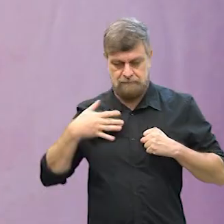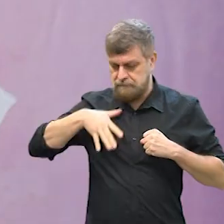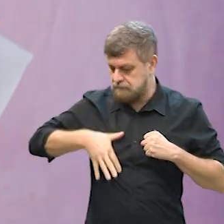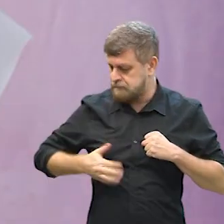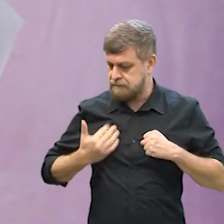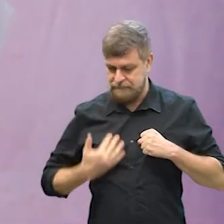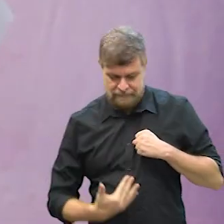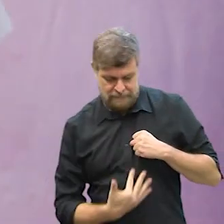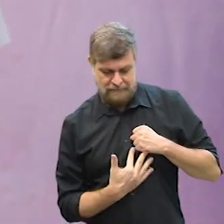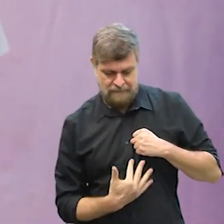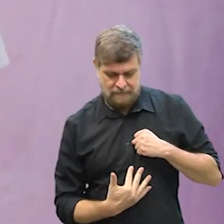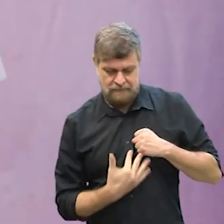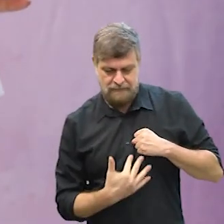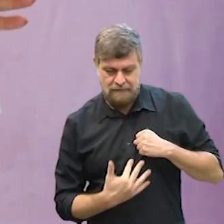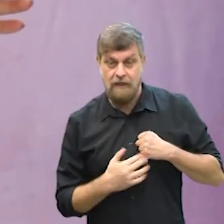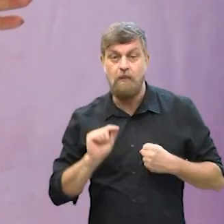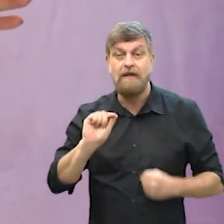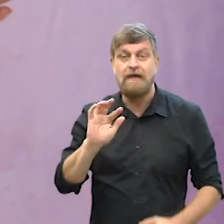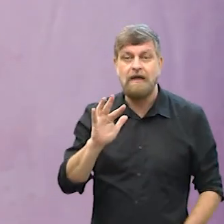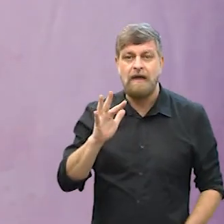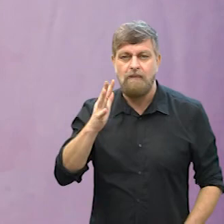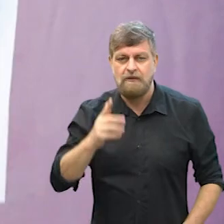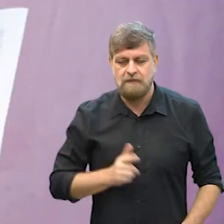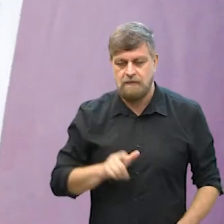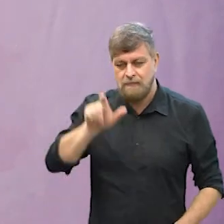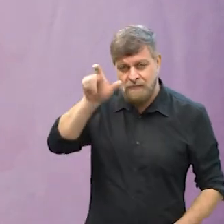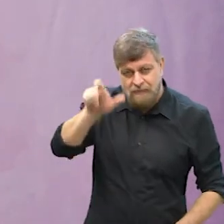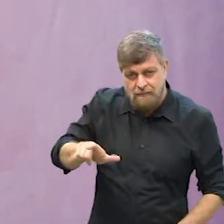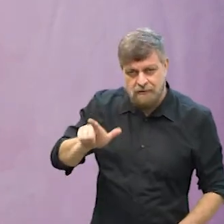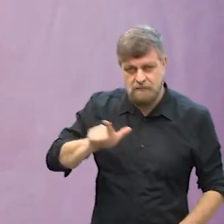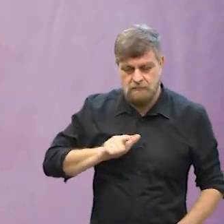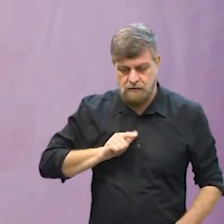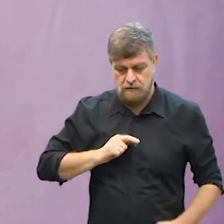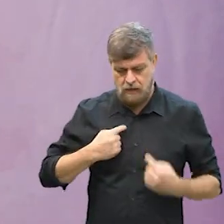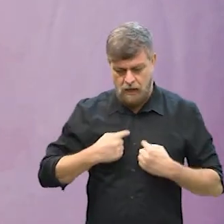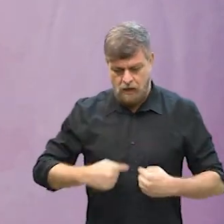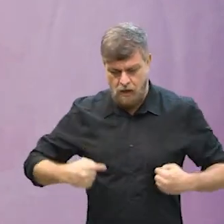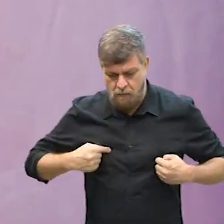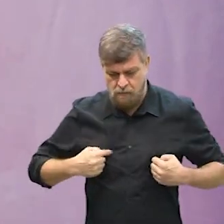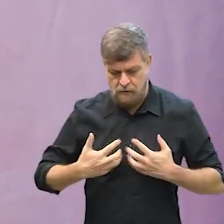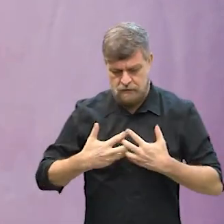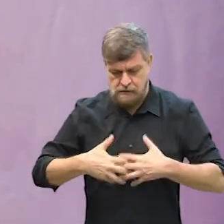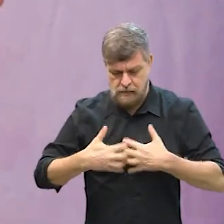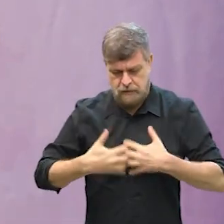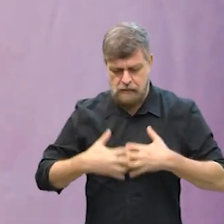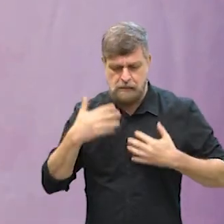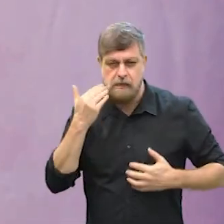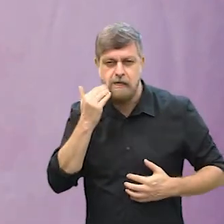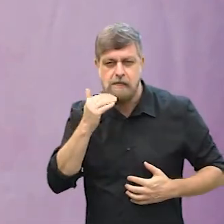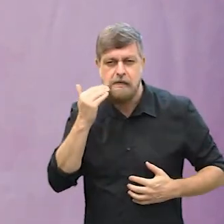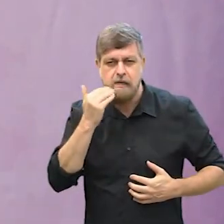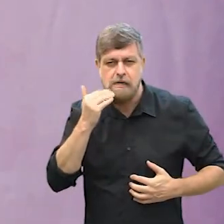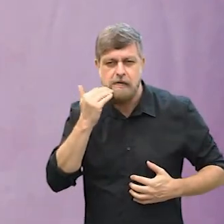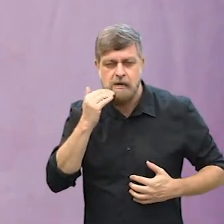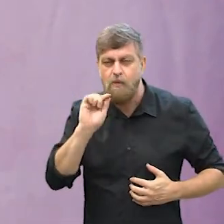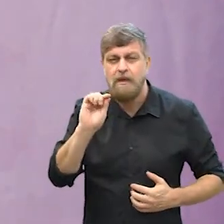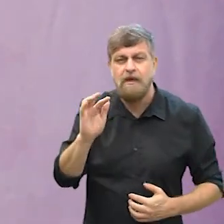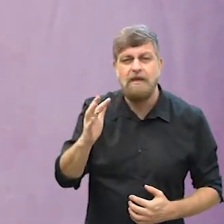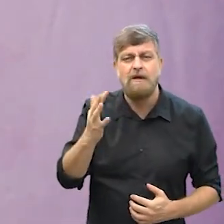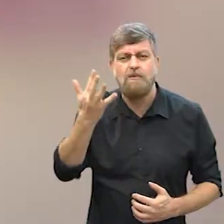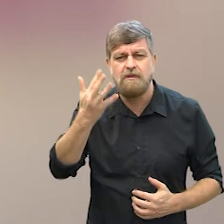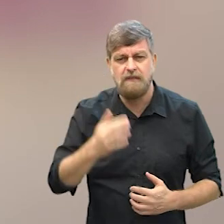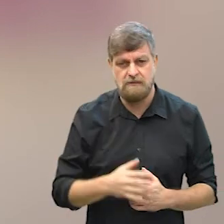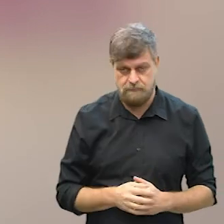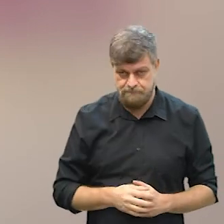pulmões. E aí, doutor, o que acontece? A pessoa está com hipertensão pulmonar. O que acontece? O que pode acontecer com